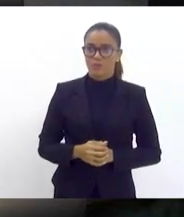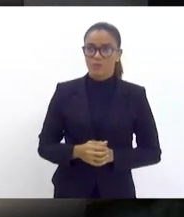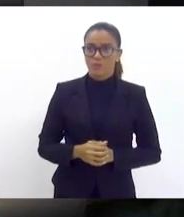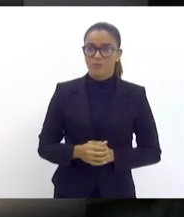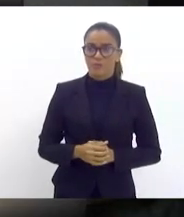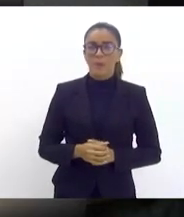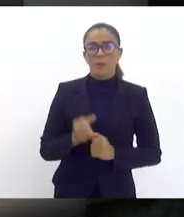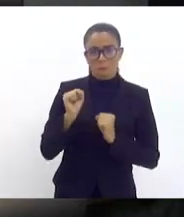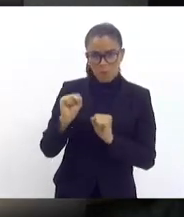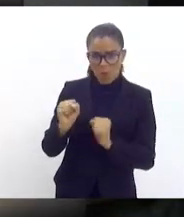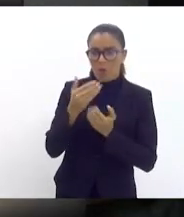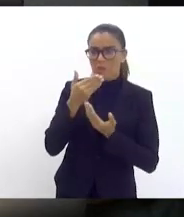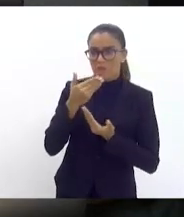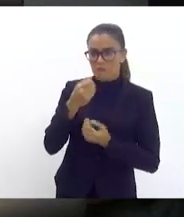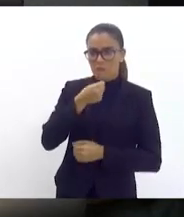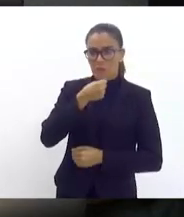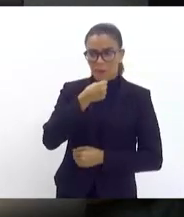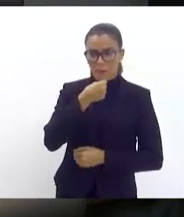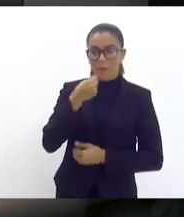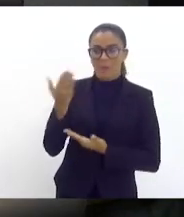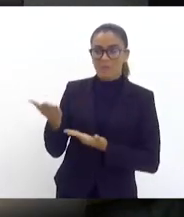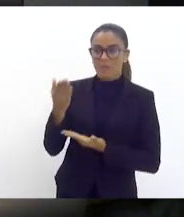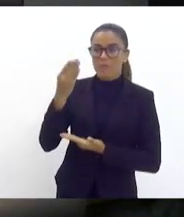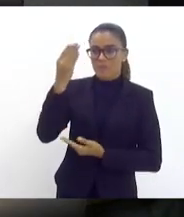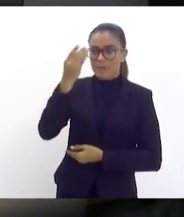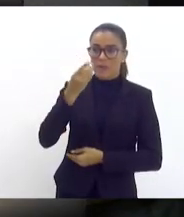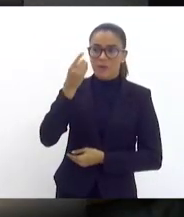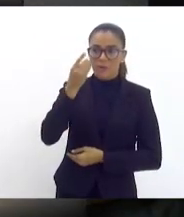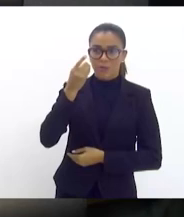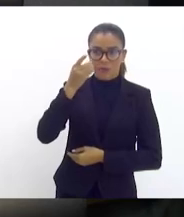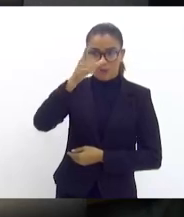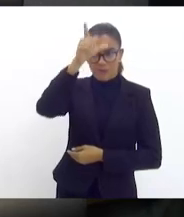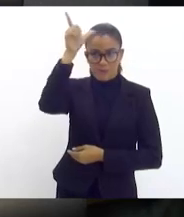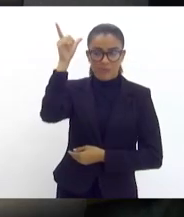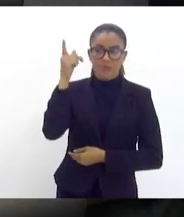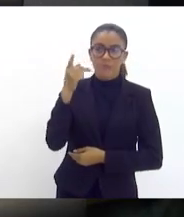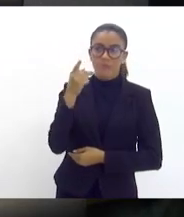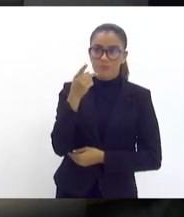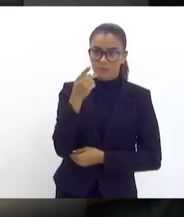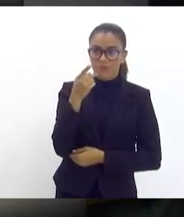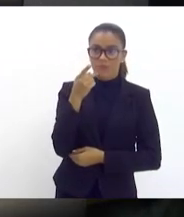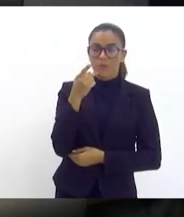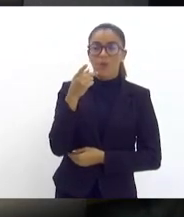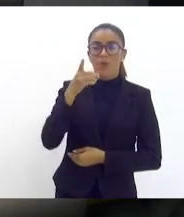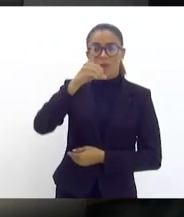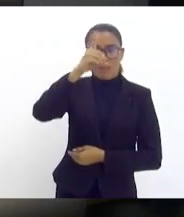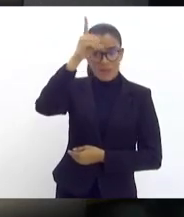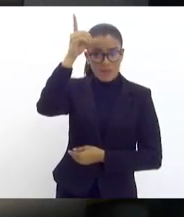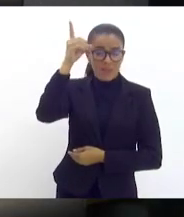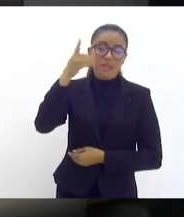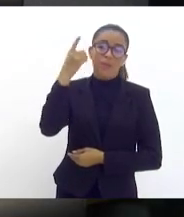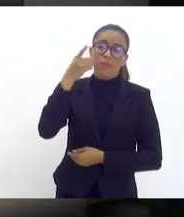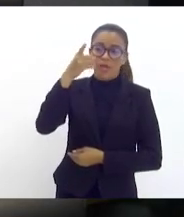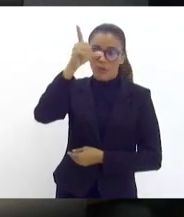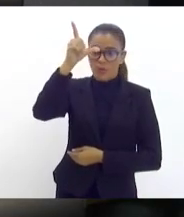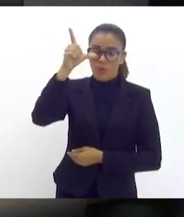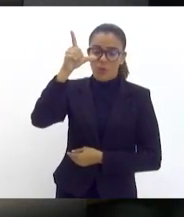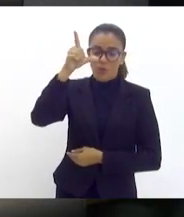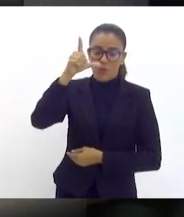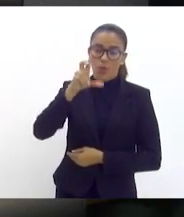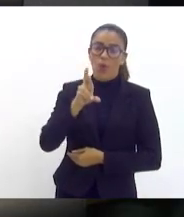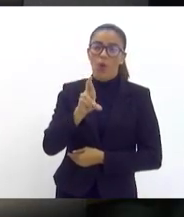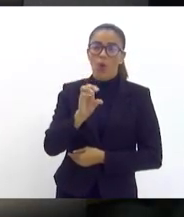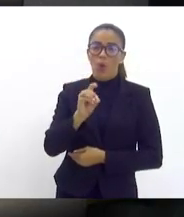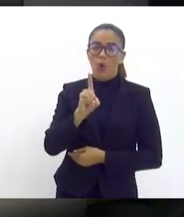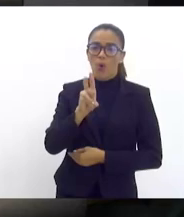Pode falar, deputado, por favor. Queria chamar a Lídia, o deputado Rodrigo Amorim,